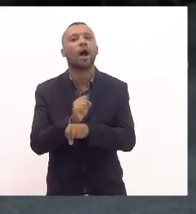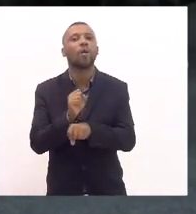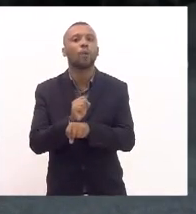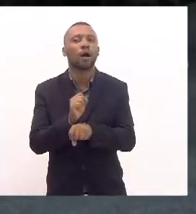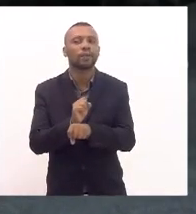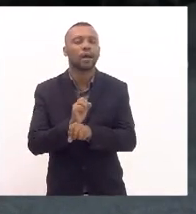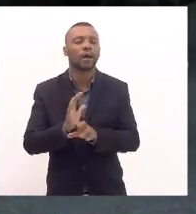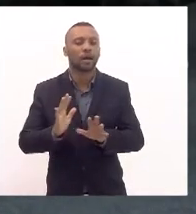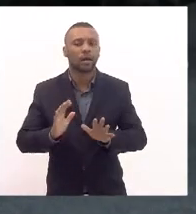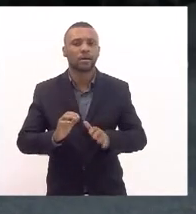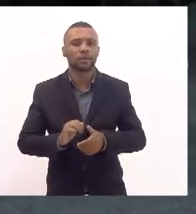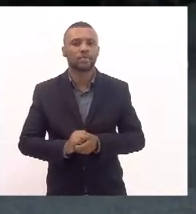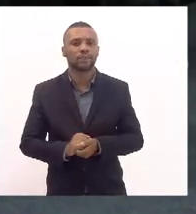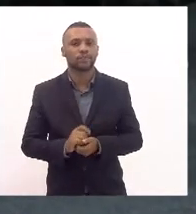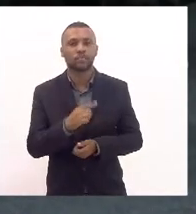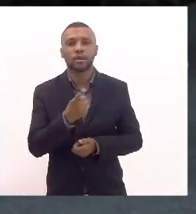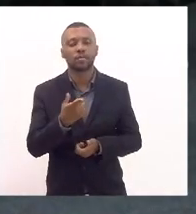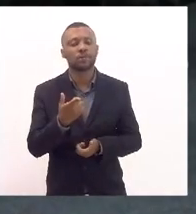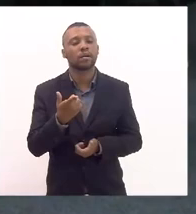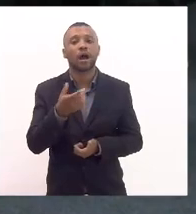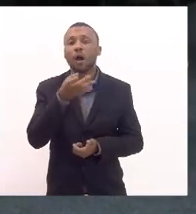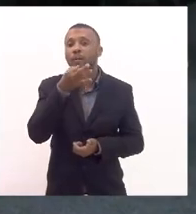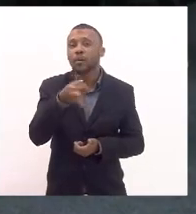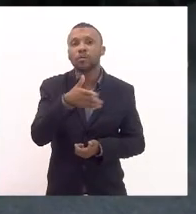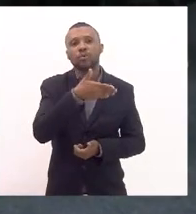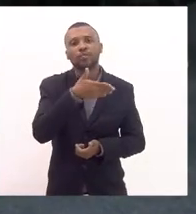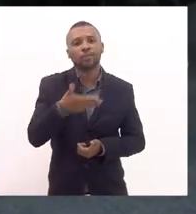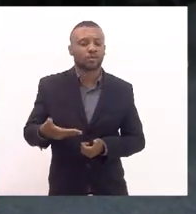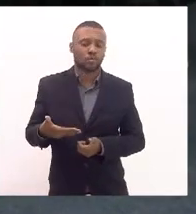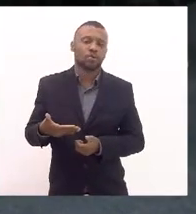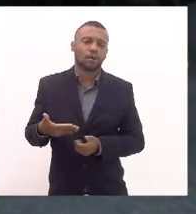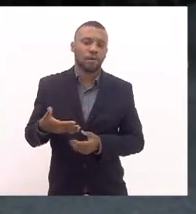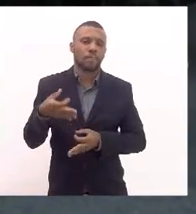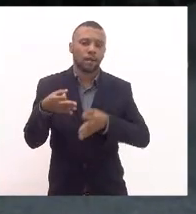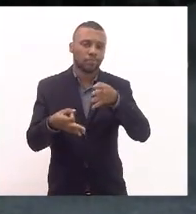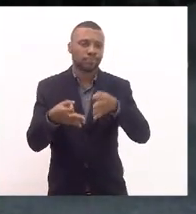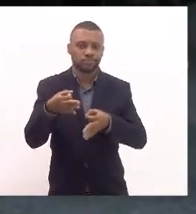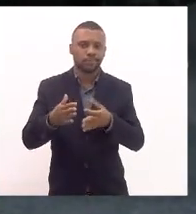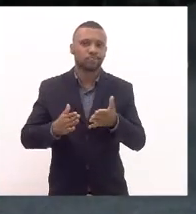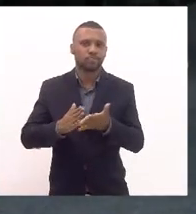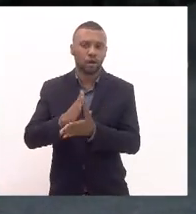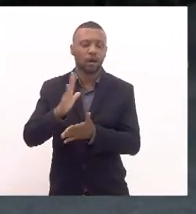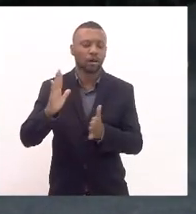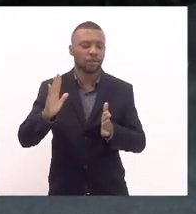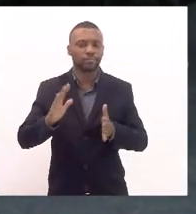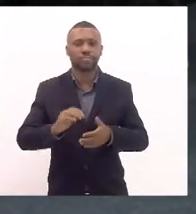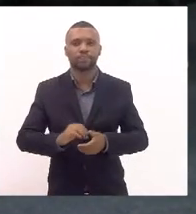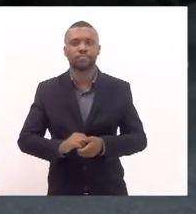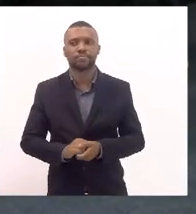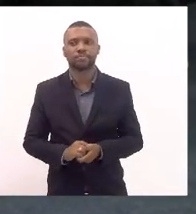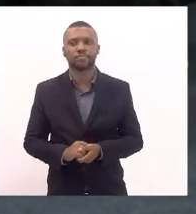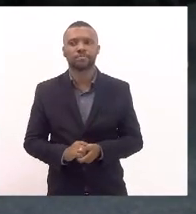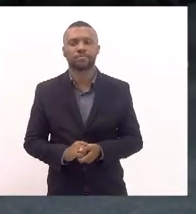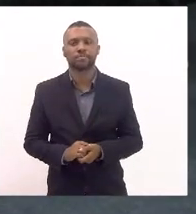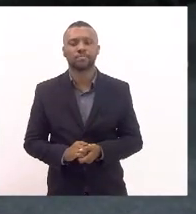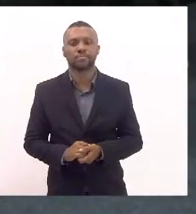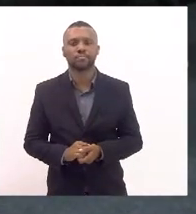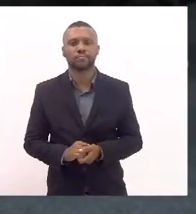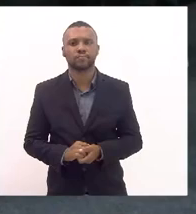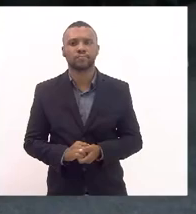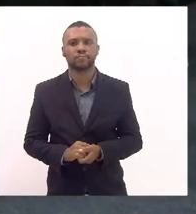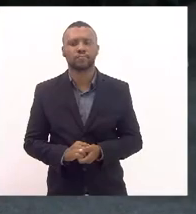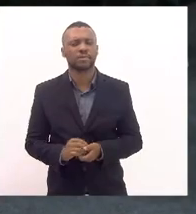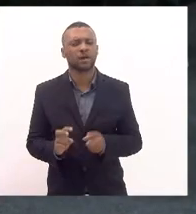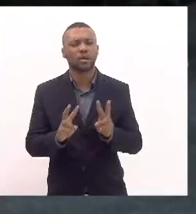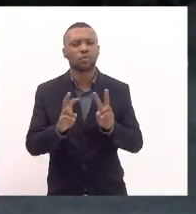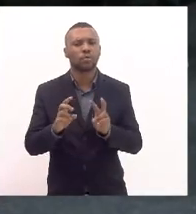a sanção do governador para fazer justiça e o segundo em relação